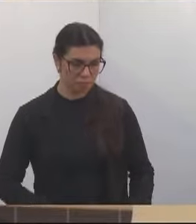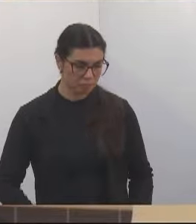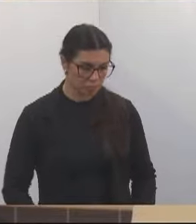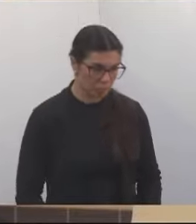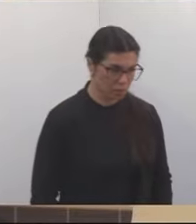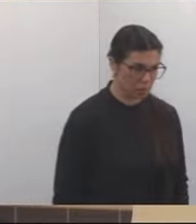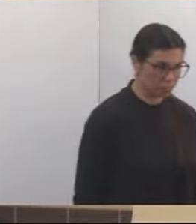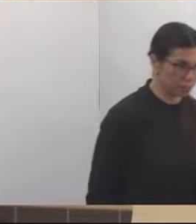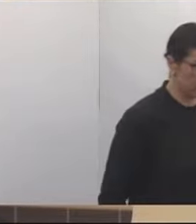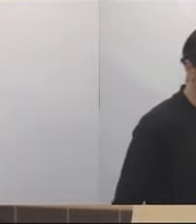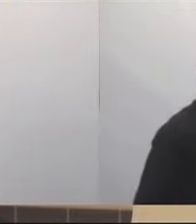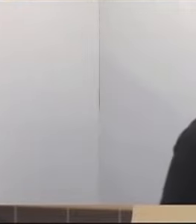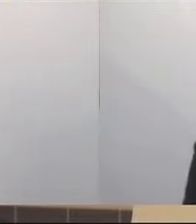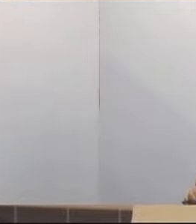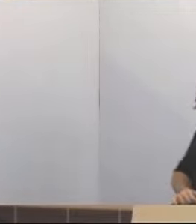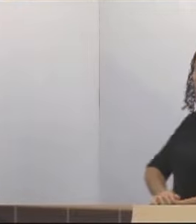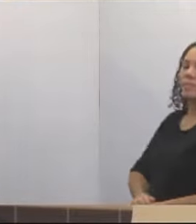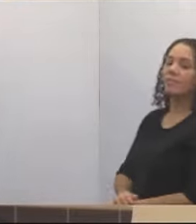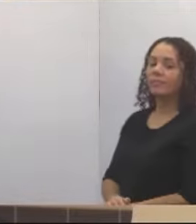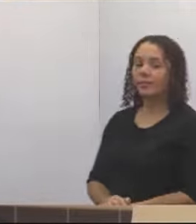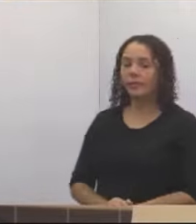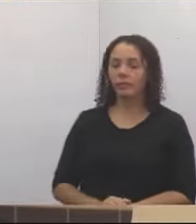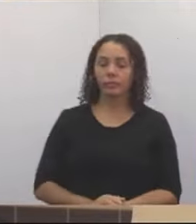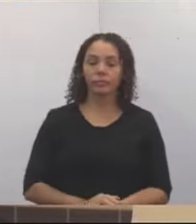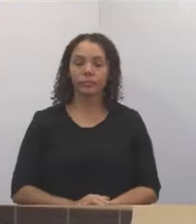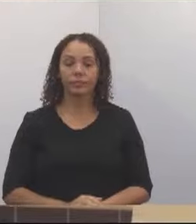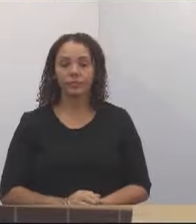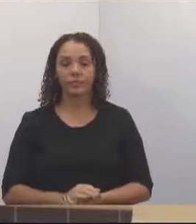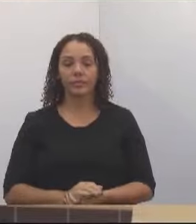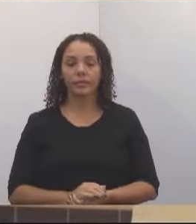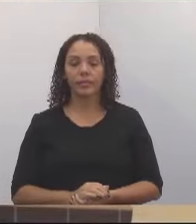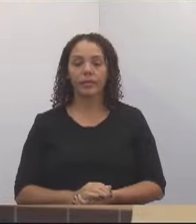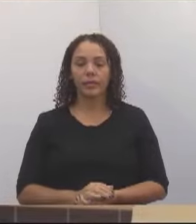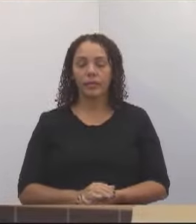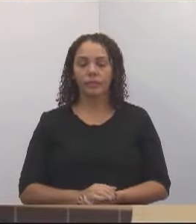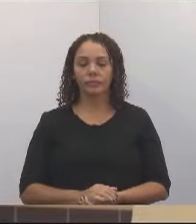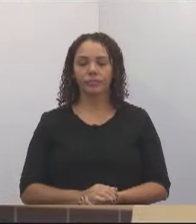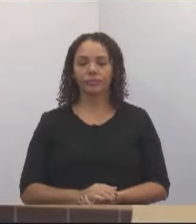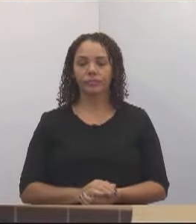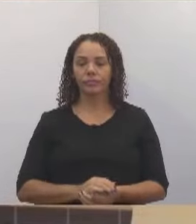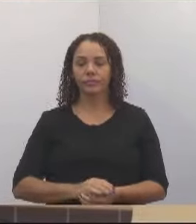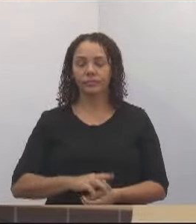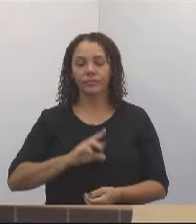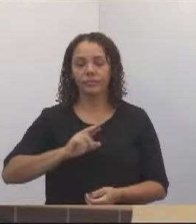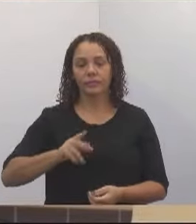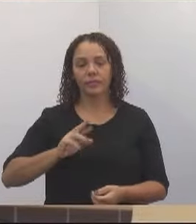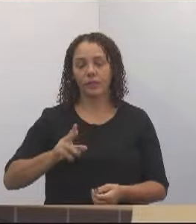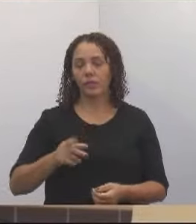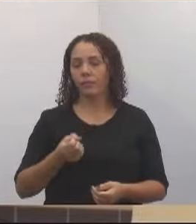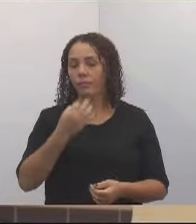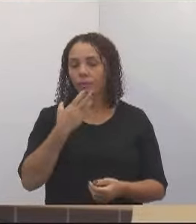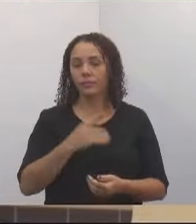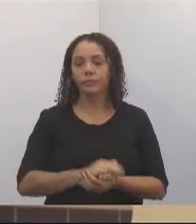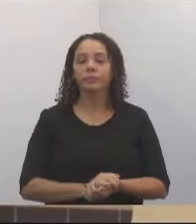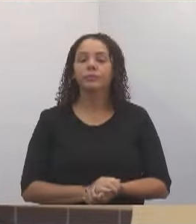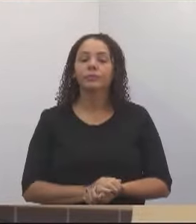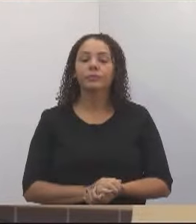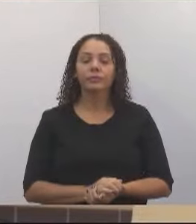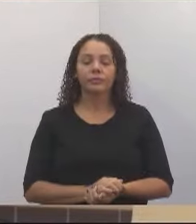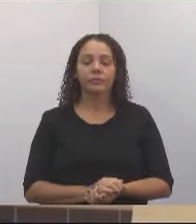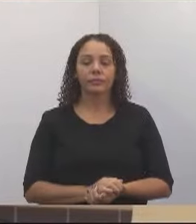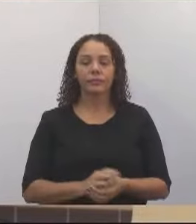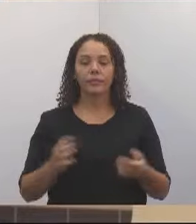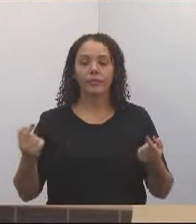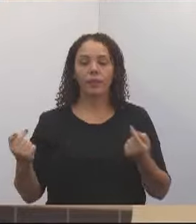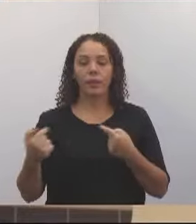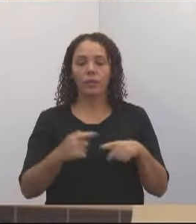assessor para se enriquecer de forma ilícita, não é? Não é moral. Atenta contra os